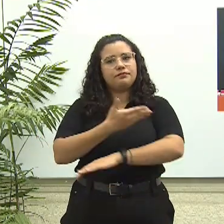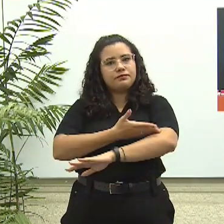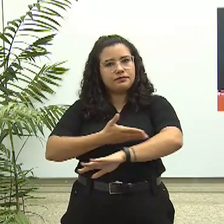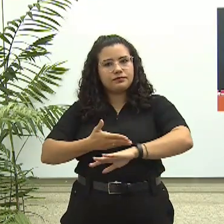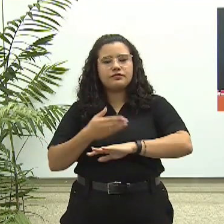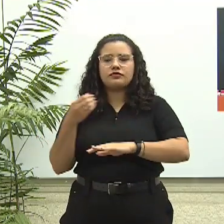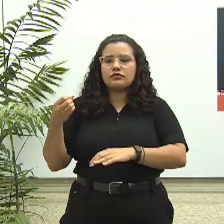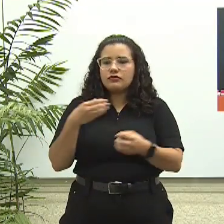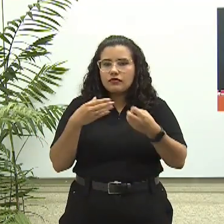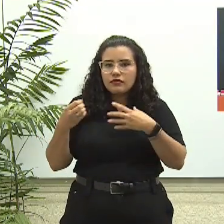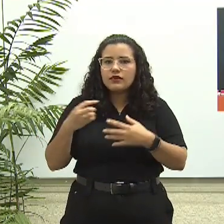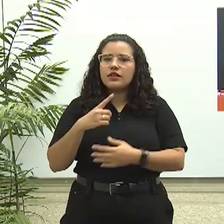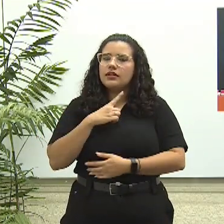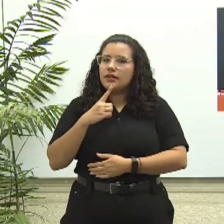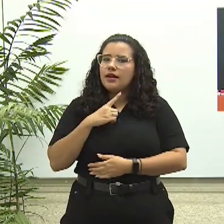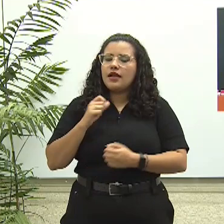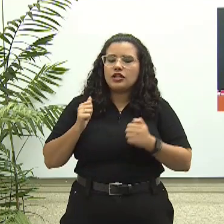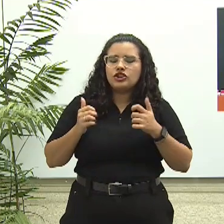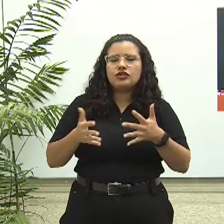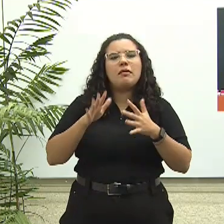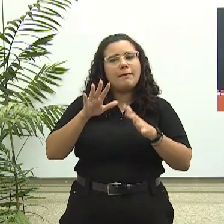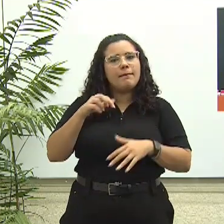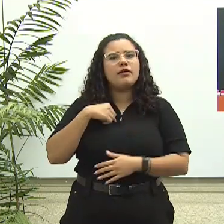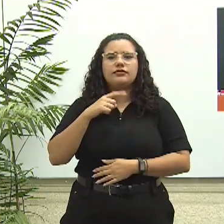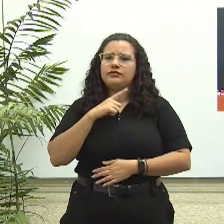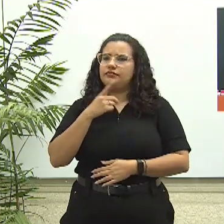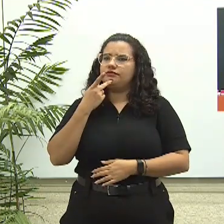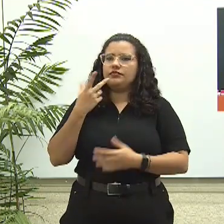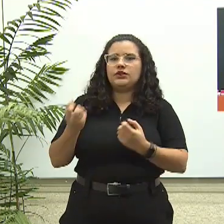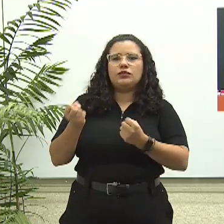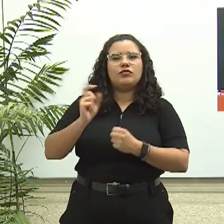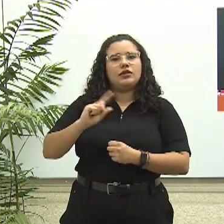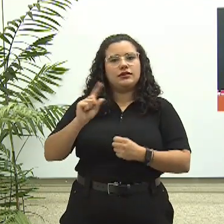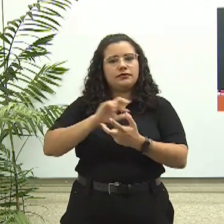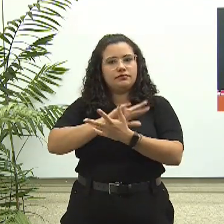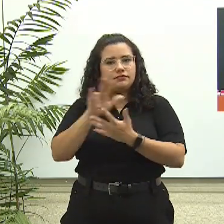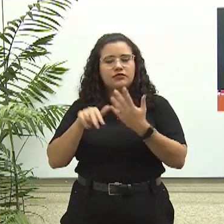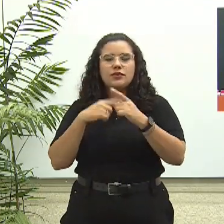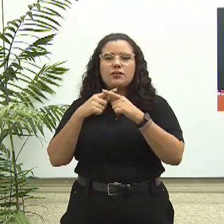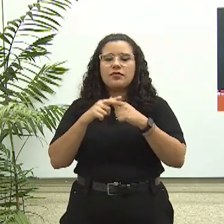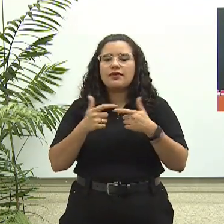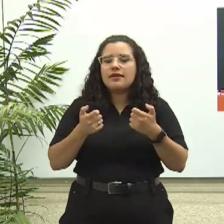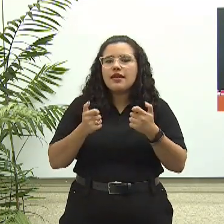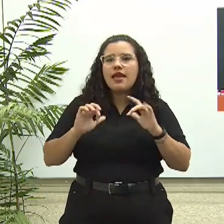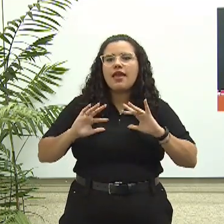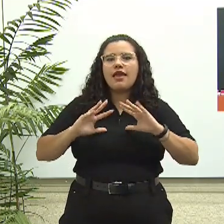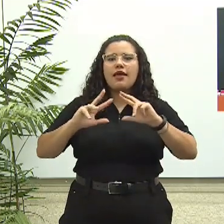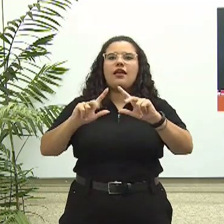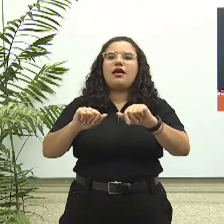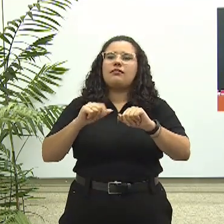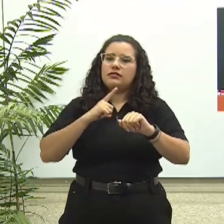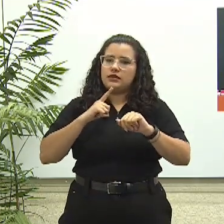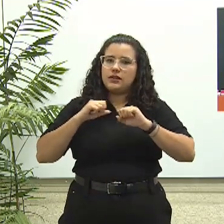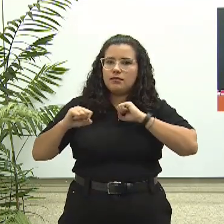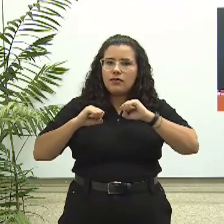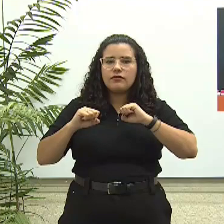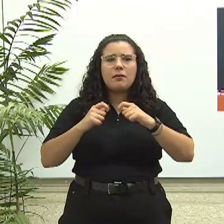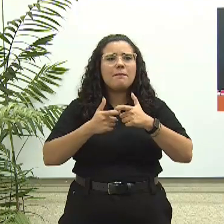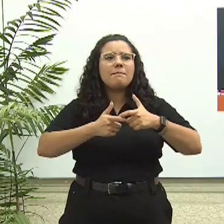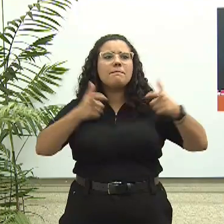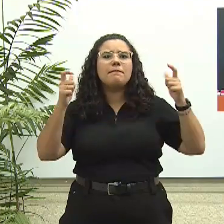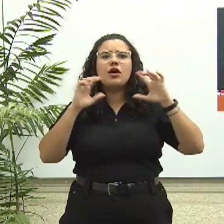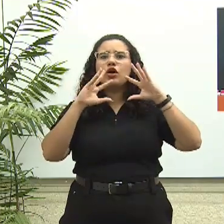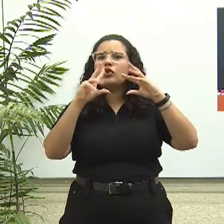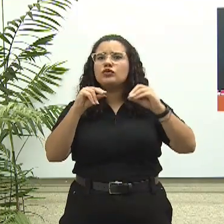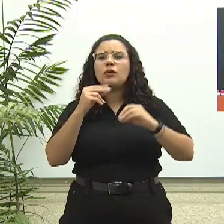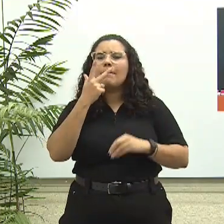metodologias ativas Mas eu também tenho certas críticas por exemplo a gamificação a gamificação acompanha esse movimento hoje tá tudo gamificado